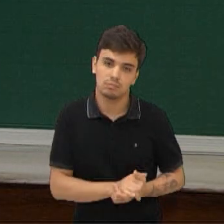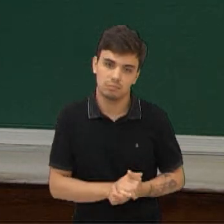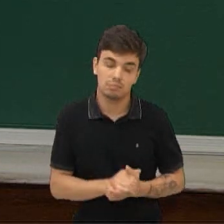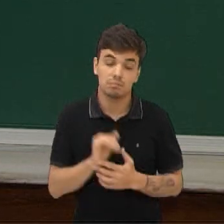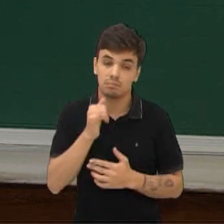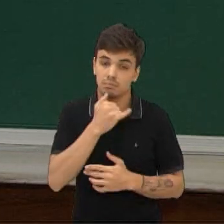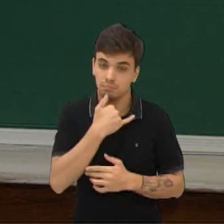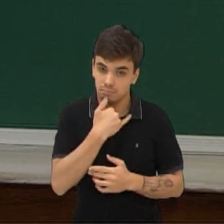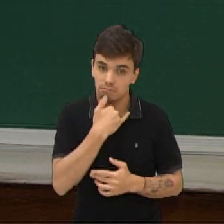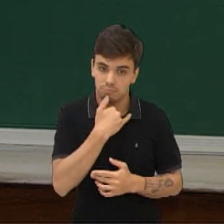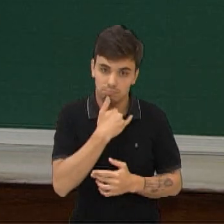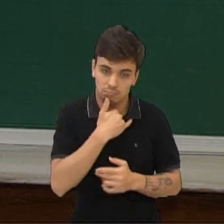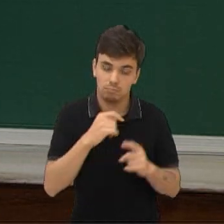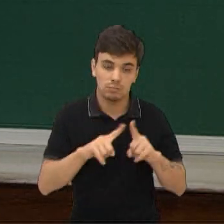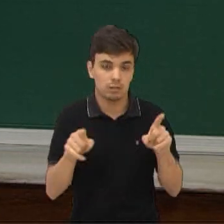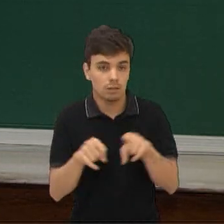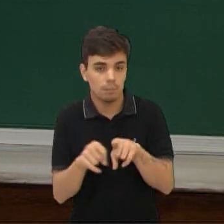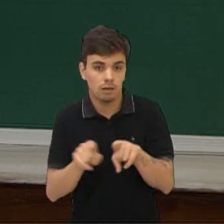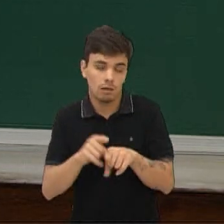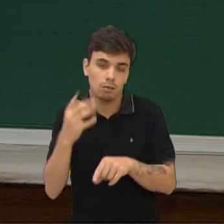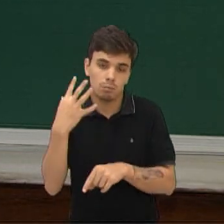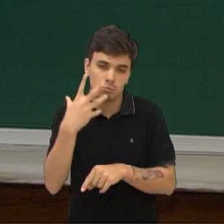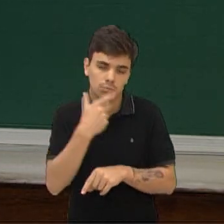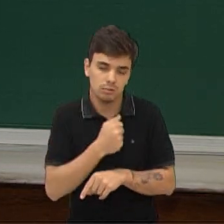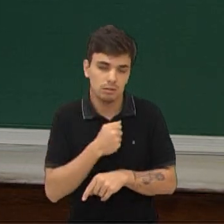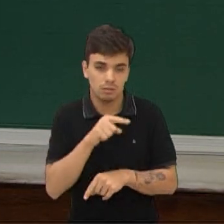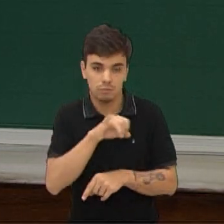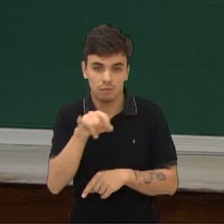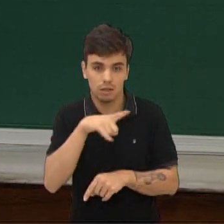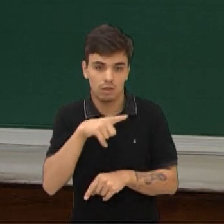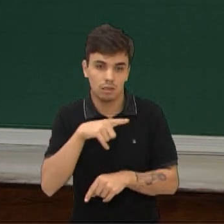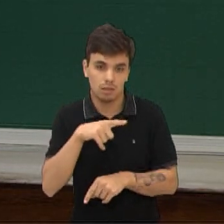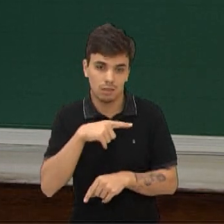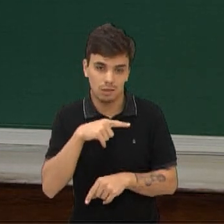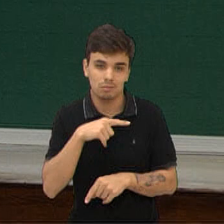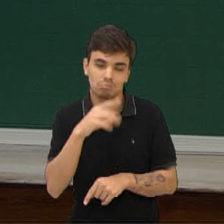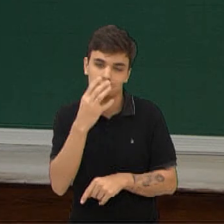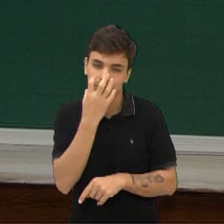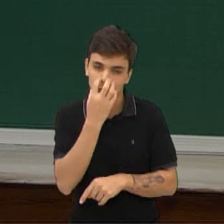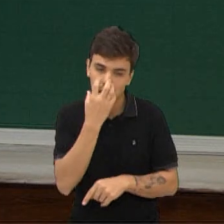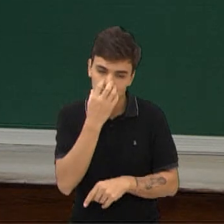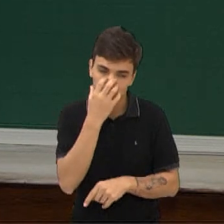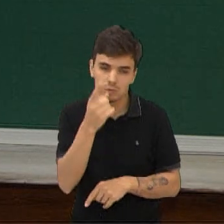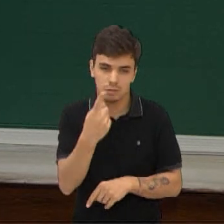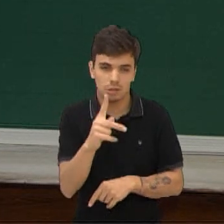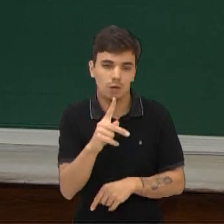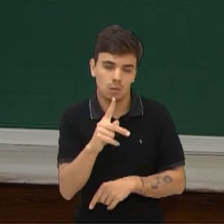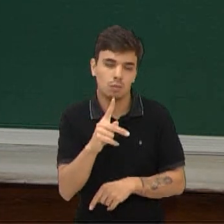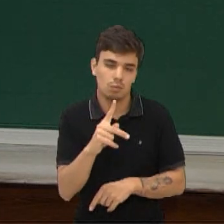é triste, mas ao mesmo tempo é bonita. Se você tem um pet aí, teu coraçãozinho já apertou. Eu